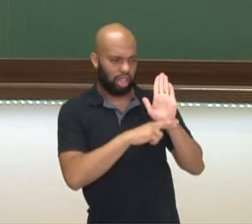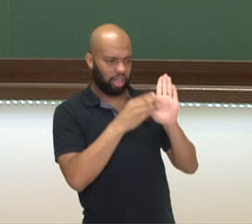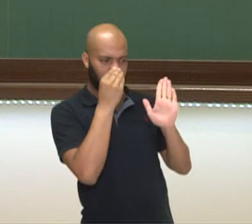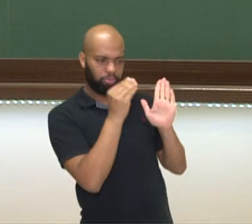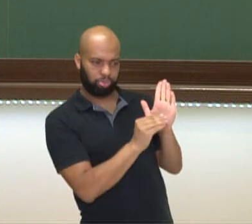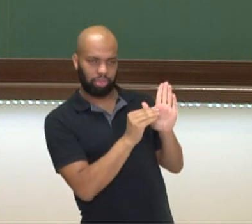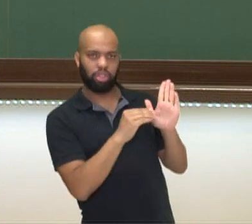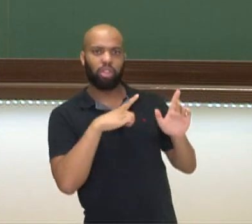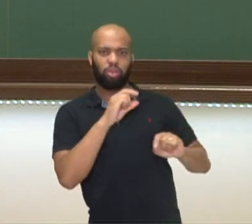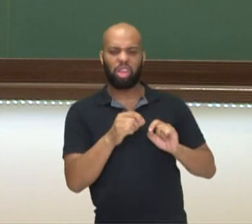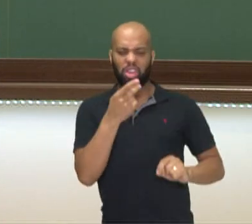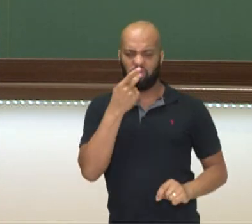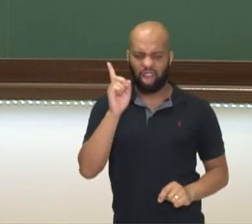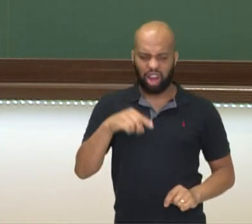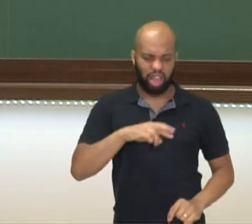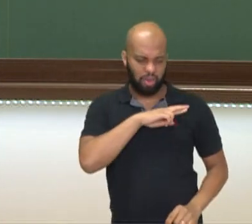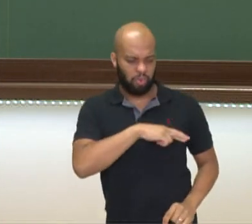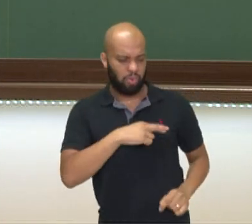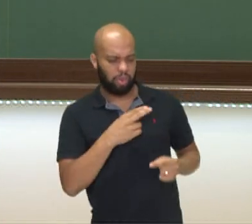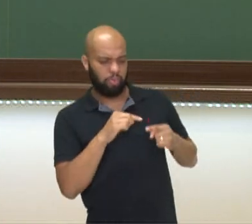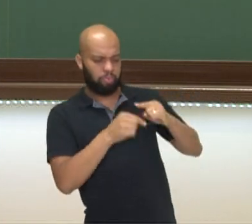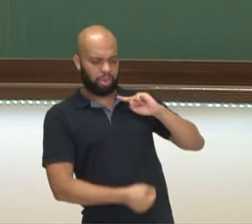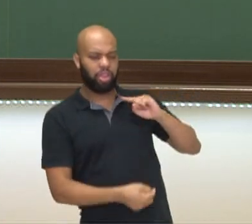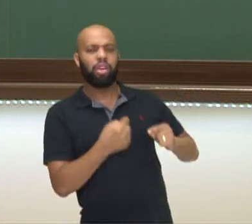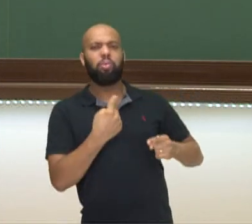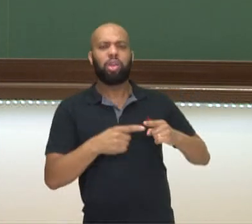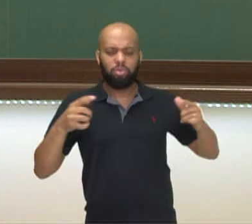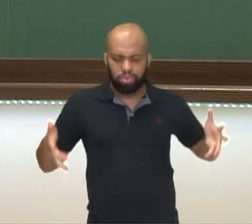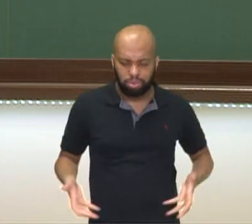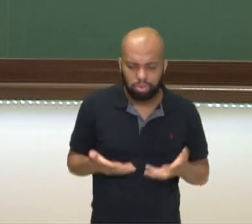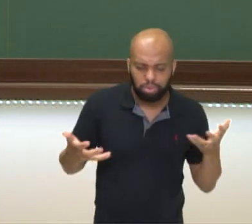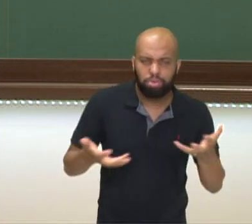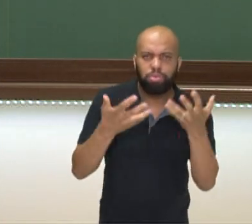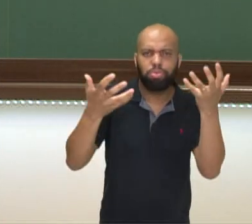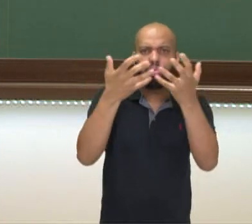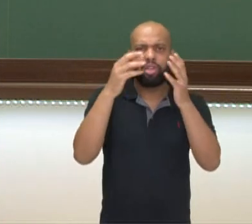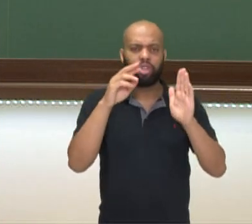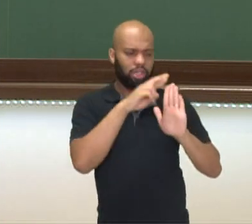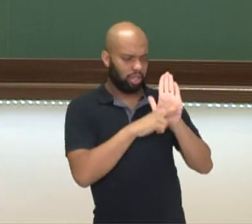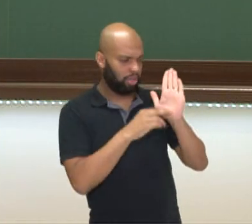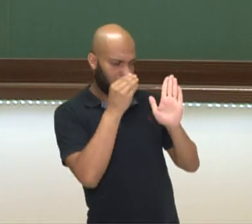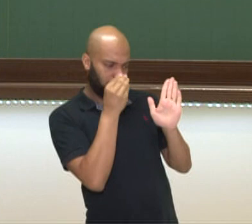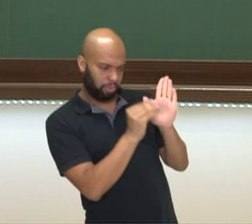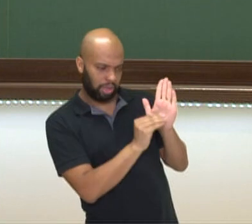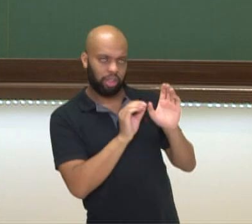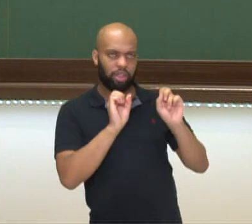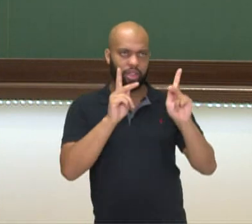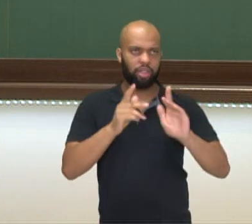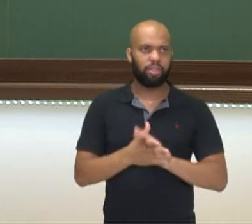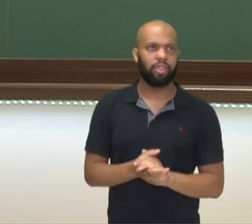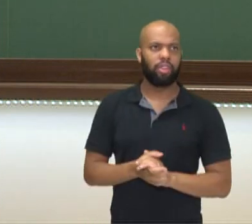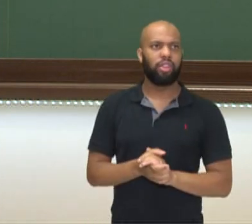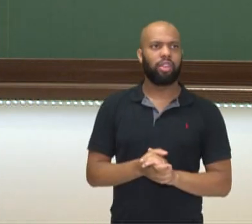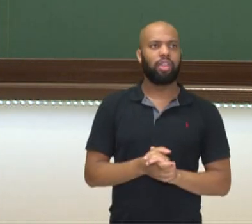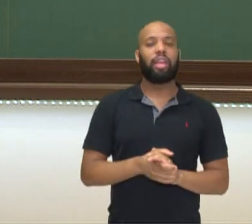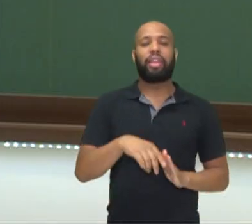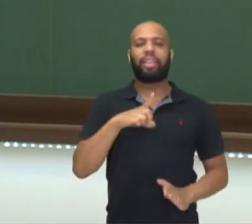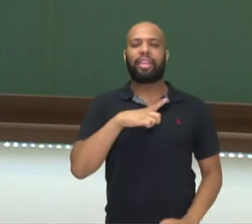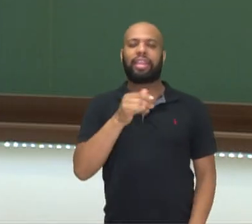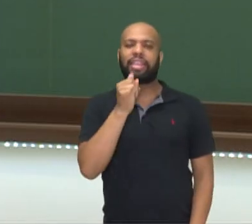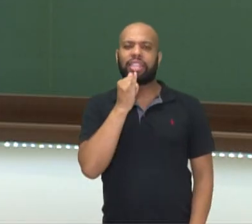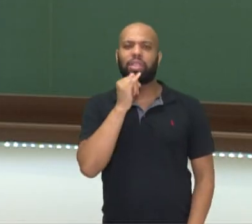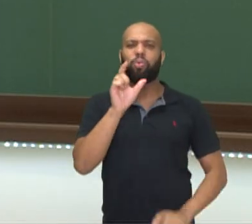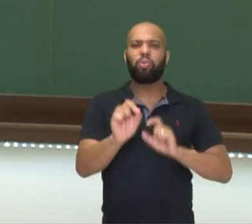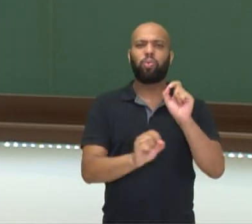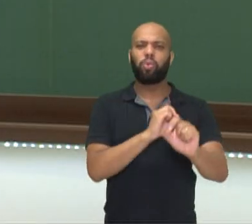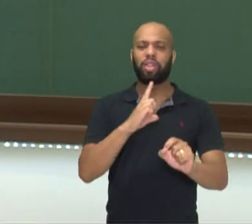chamados até de antirromânticos por essa motivação de quebrar com essas regras, ok? E eu tenho como exemplo para